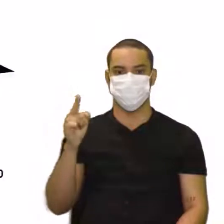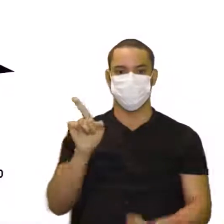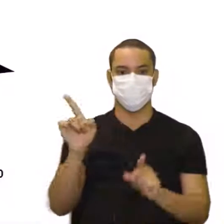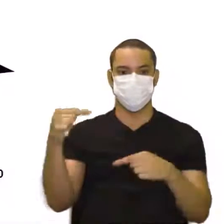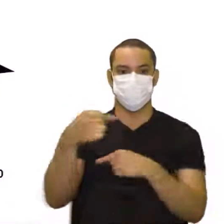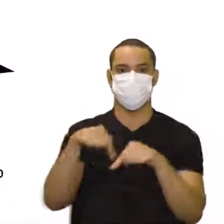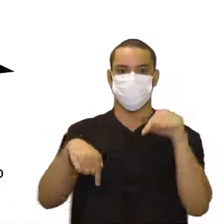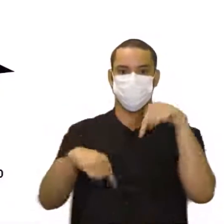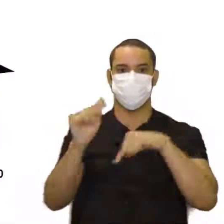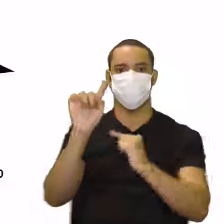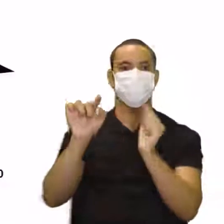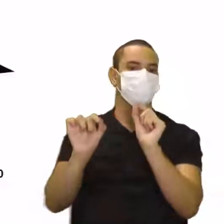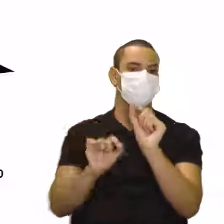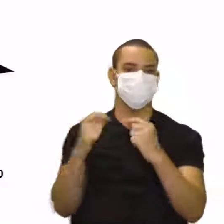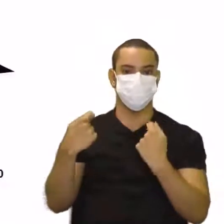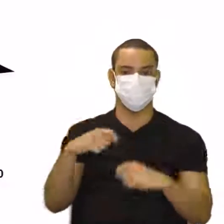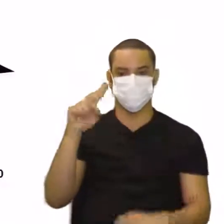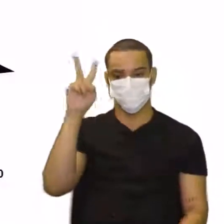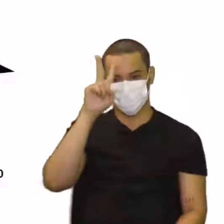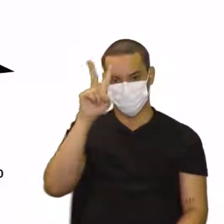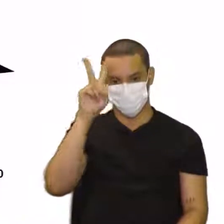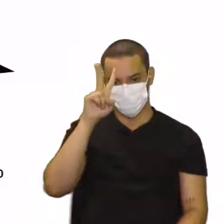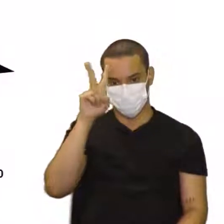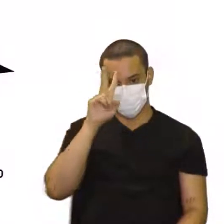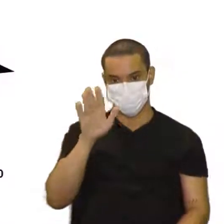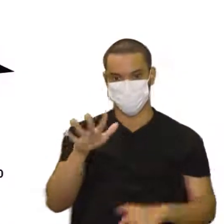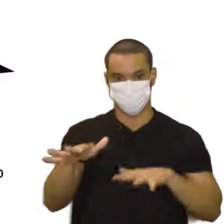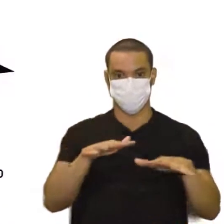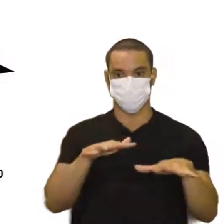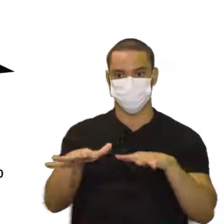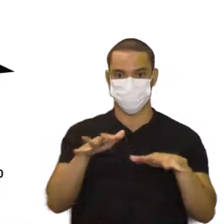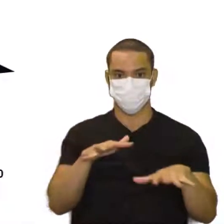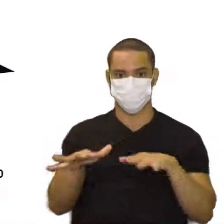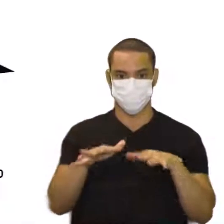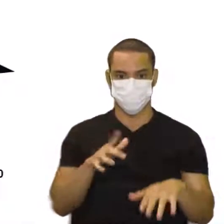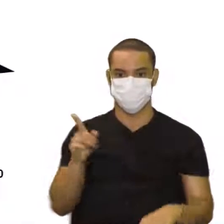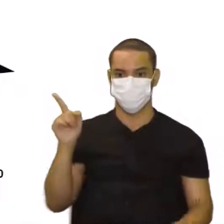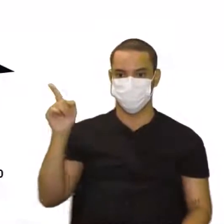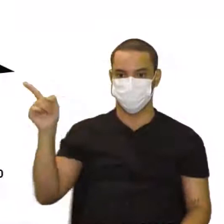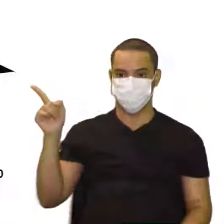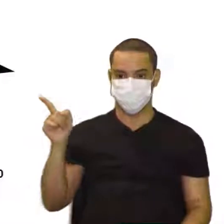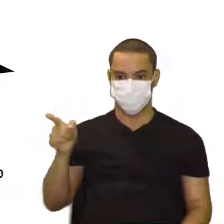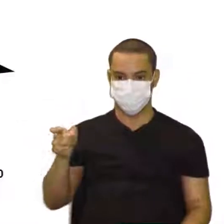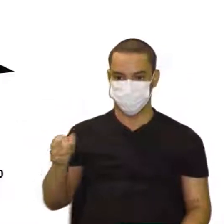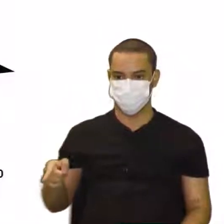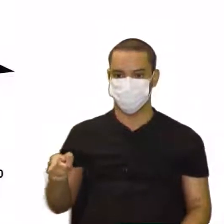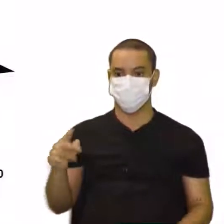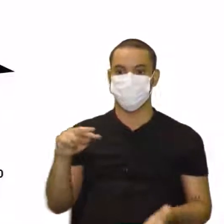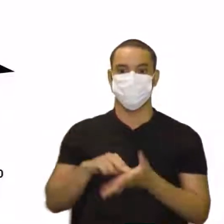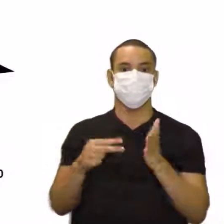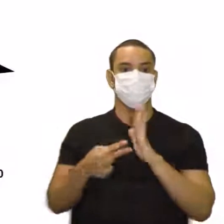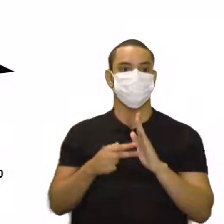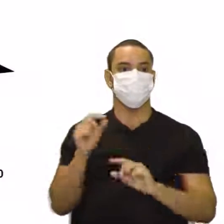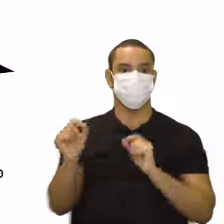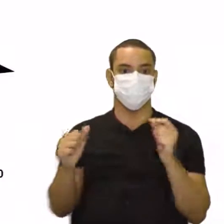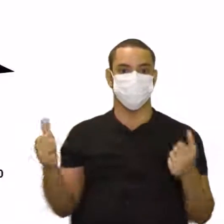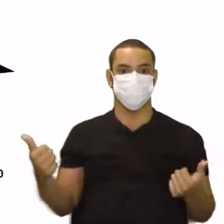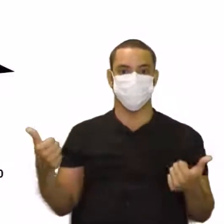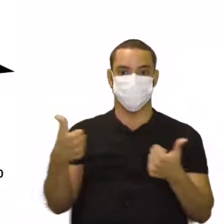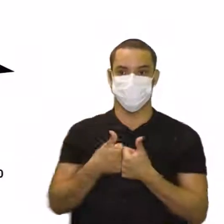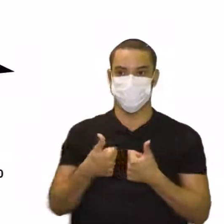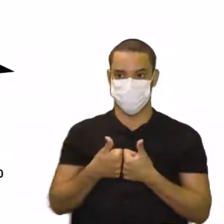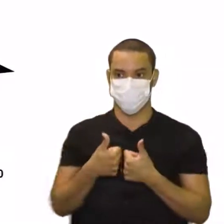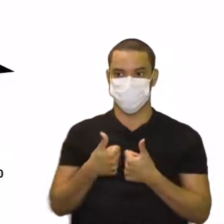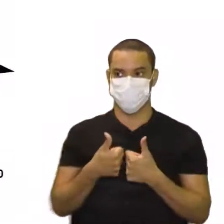tem que lembrar, pessoal, olha só, placa se movimentando, certo? Plaquinha está se movimentando, perto do